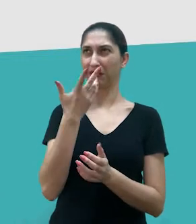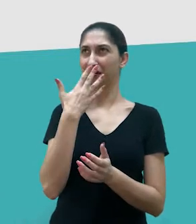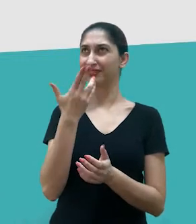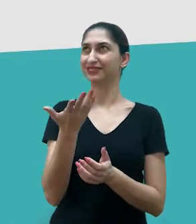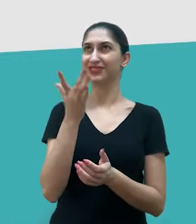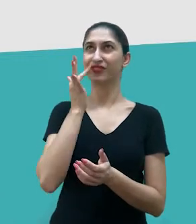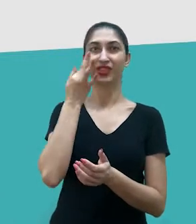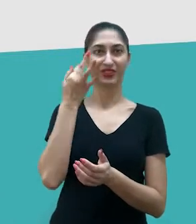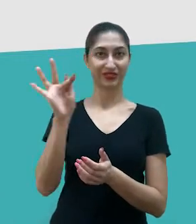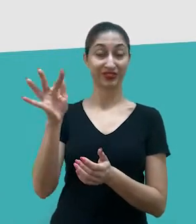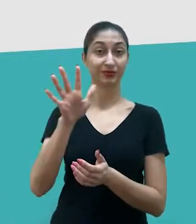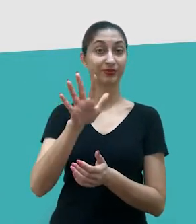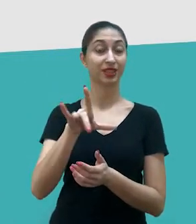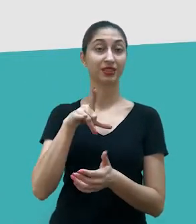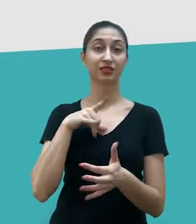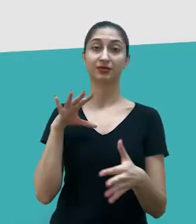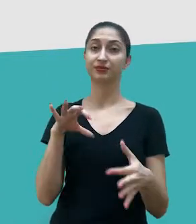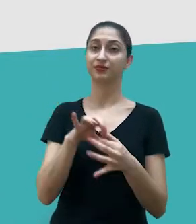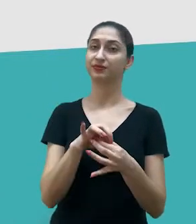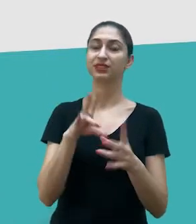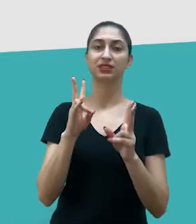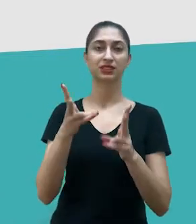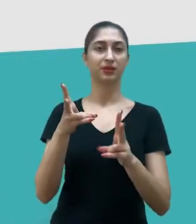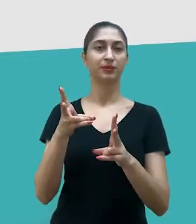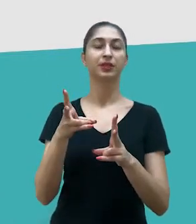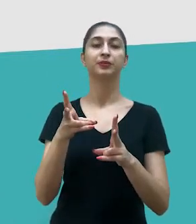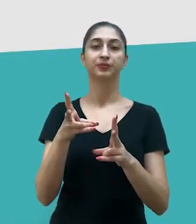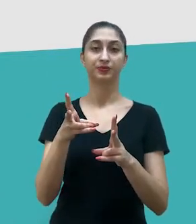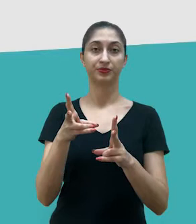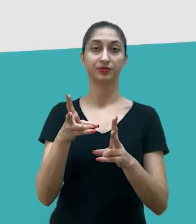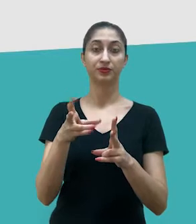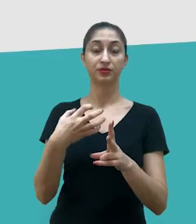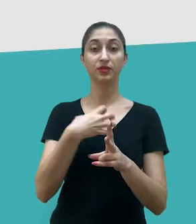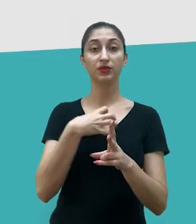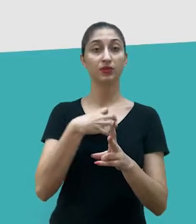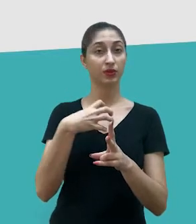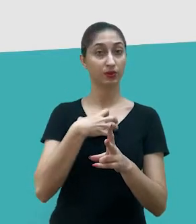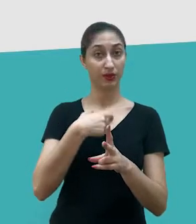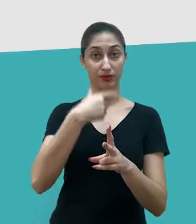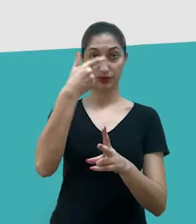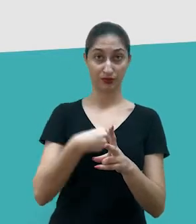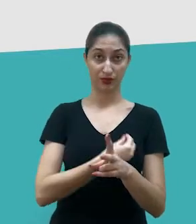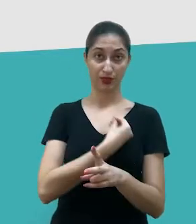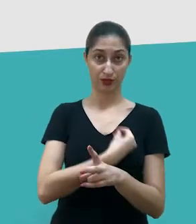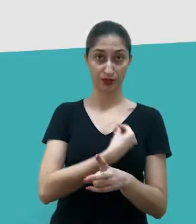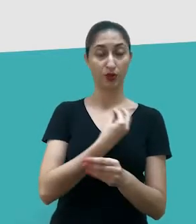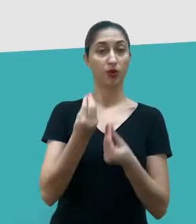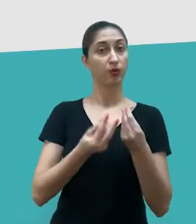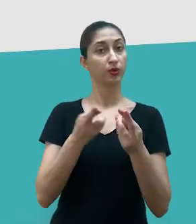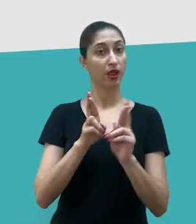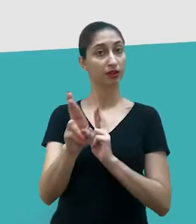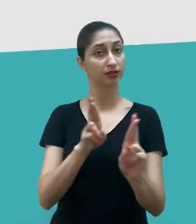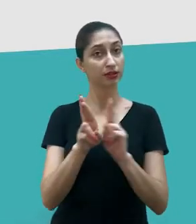existencial, mas ela está internamente conectada com a forma como eu vivo, como eu me